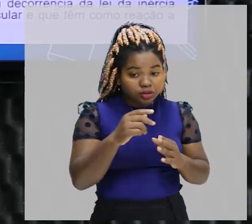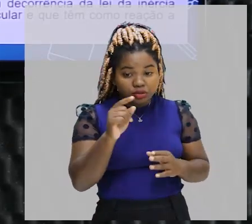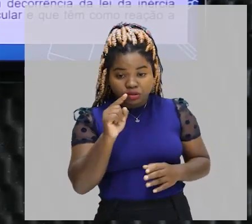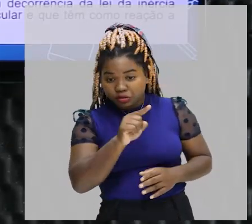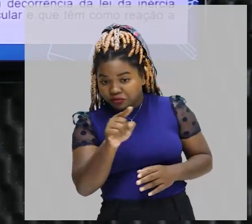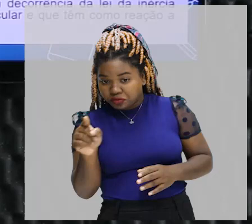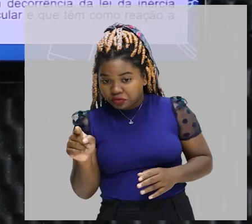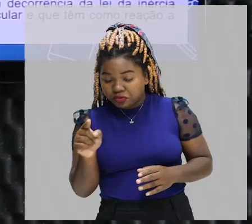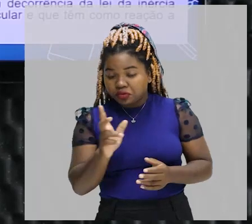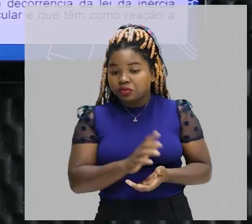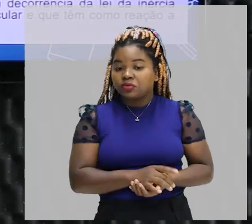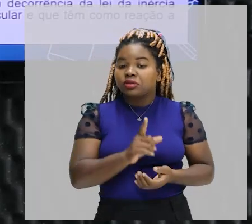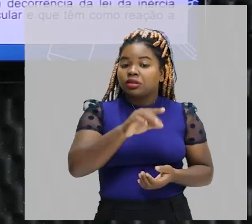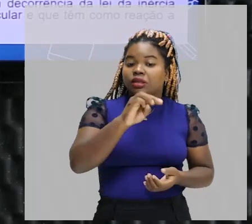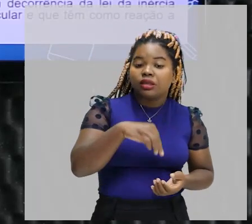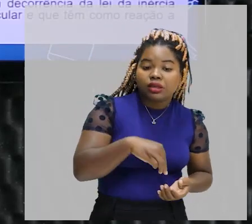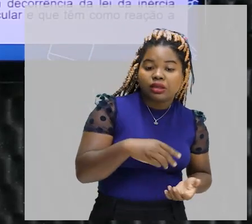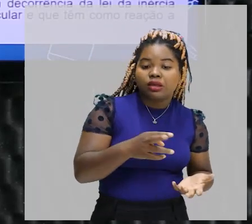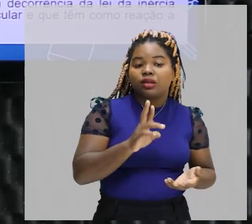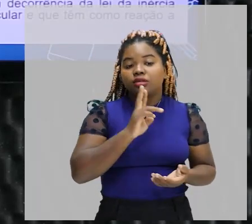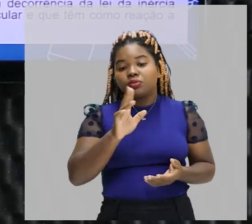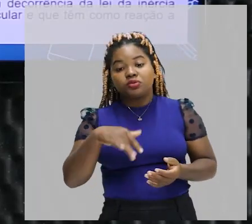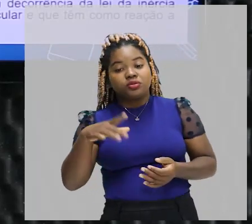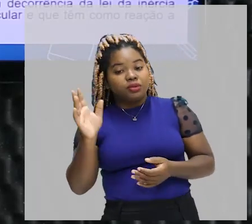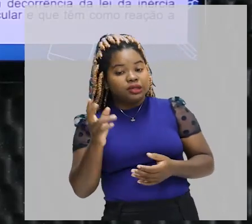né, para saber quem é